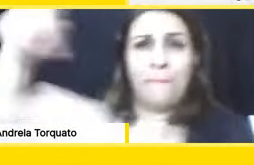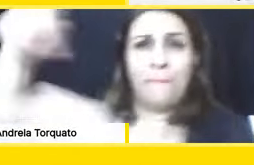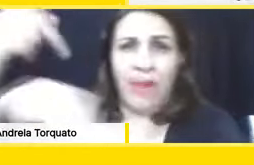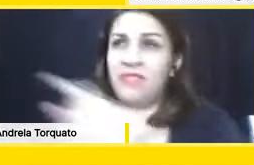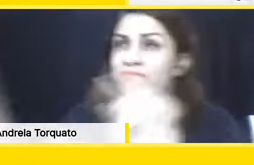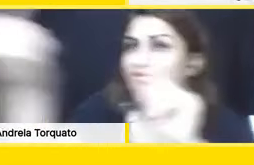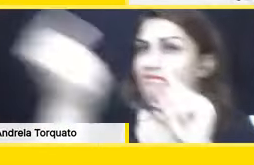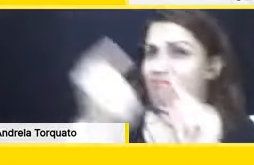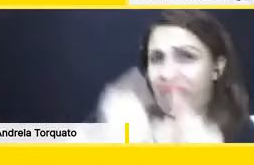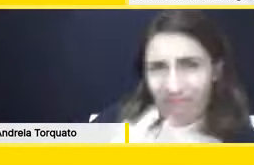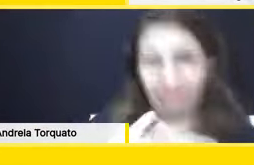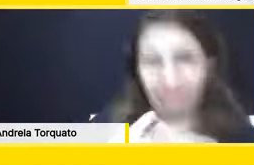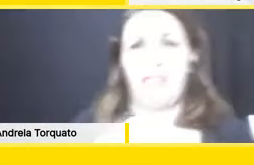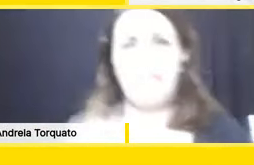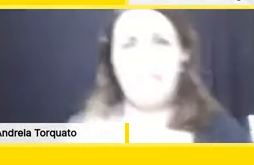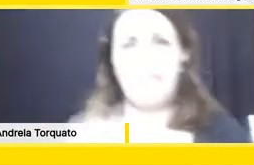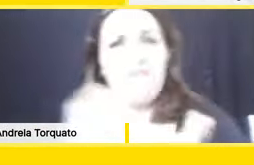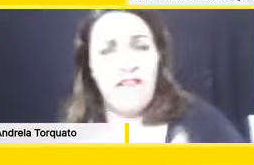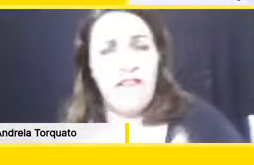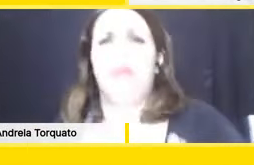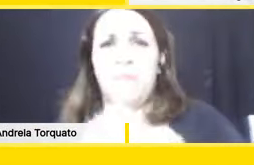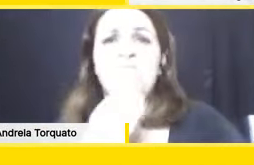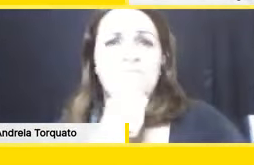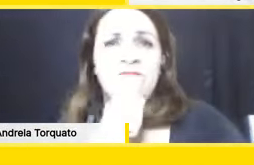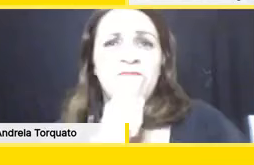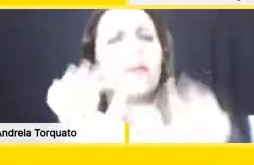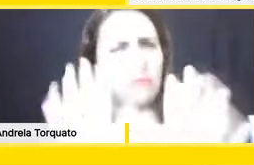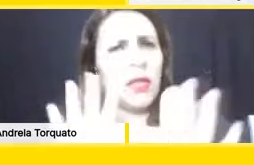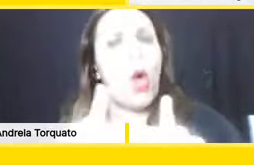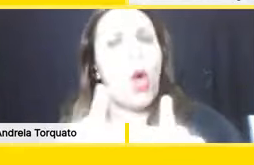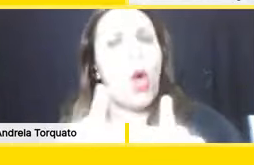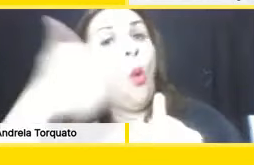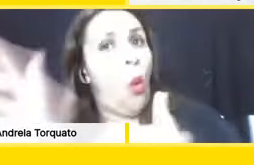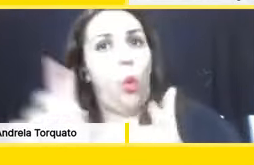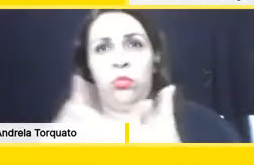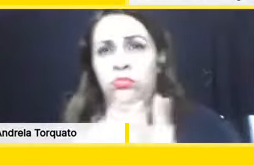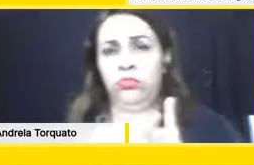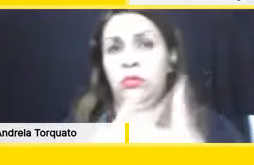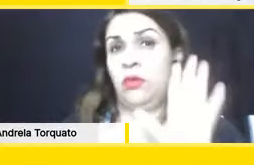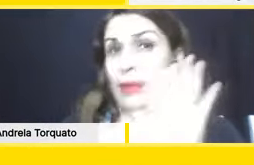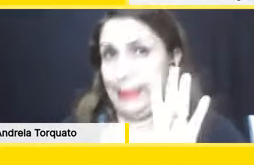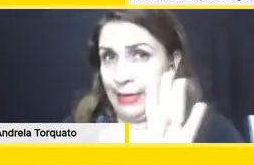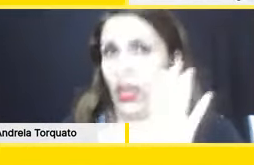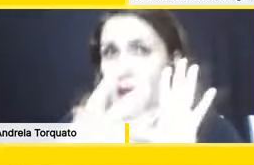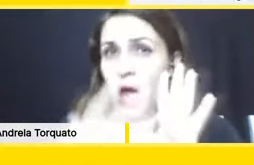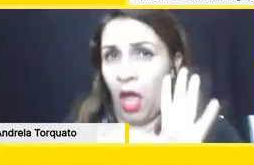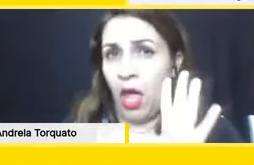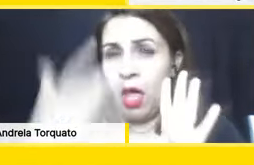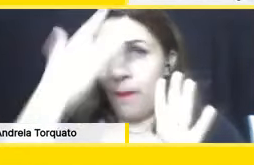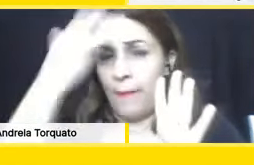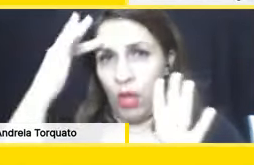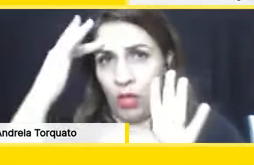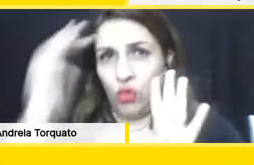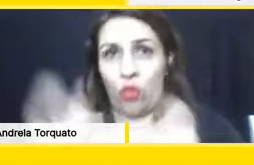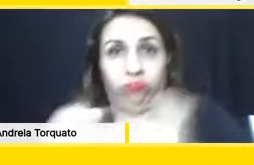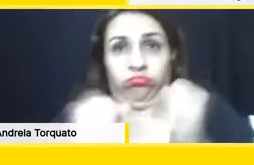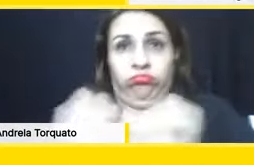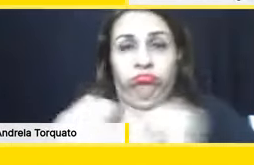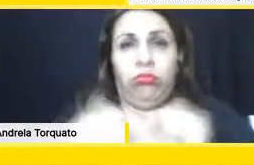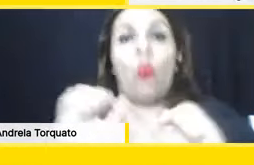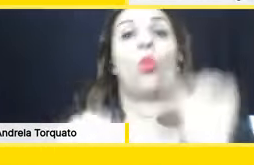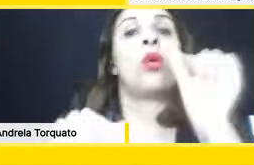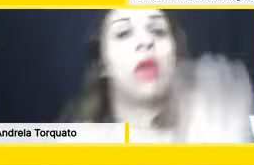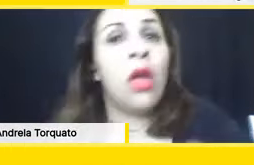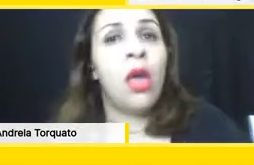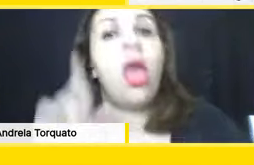dessa questão, certo? Então, por isso que não está sendo feito. Outra lei que também que nós aprovamos, referente à pessoa com epilepsia, é